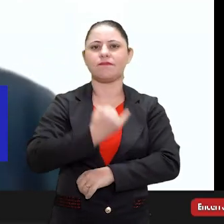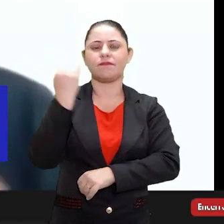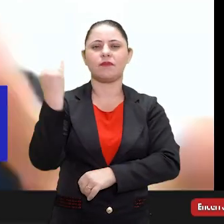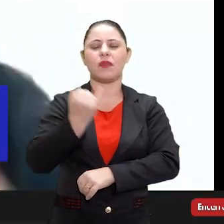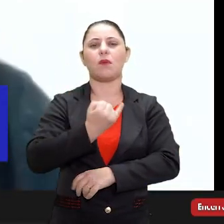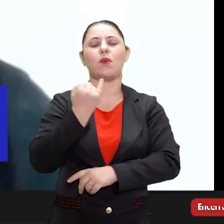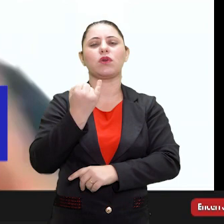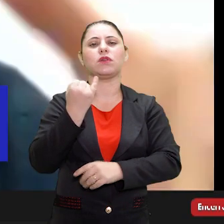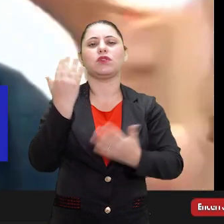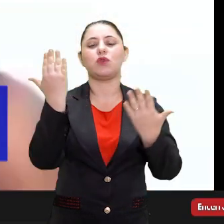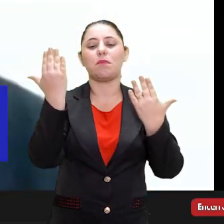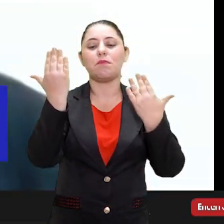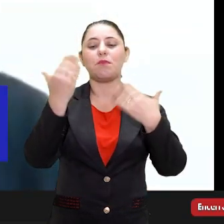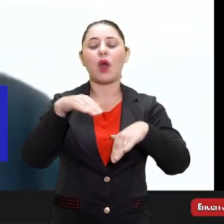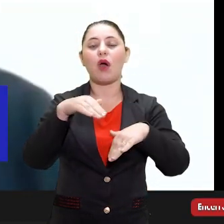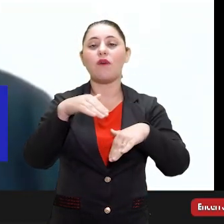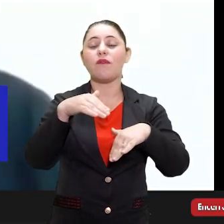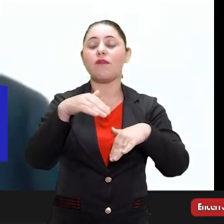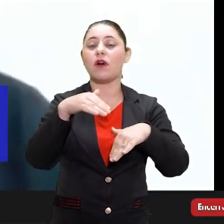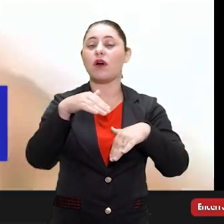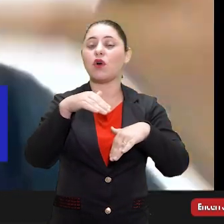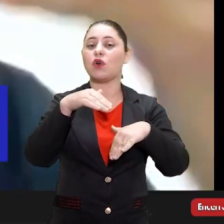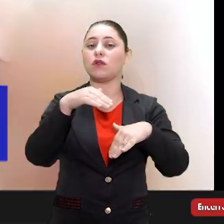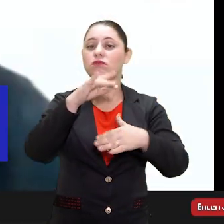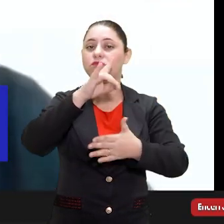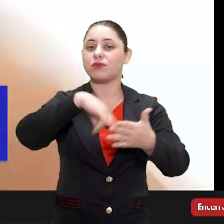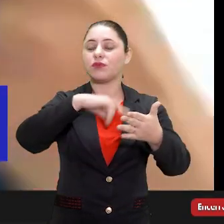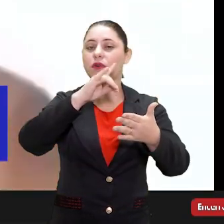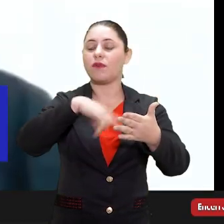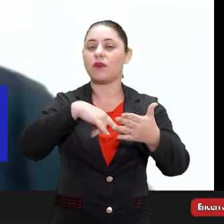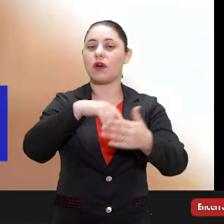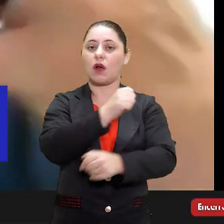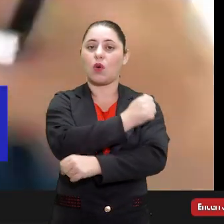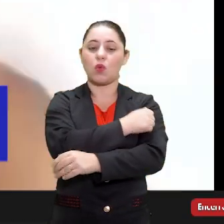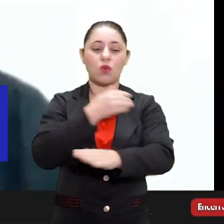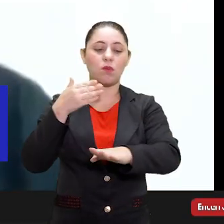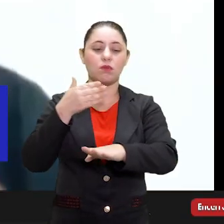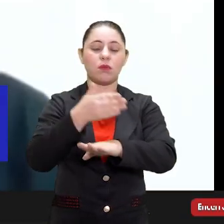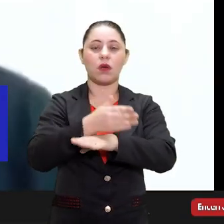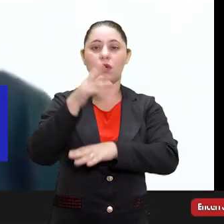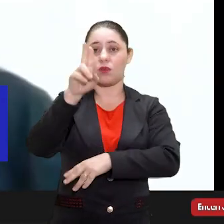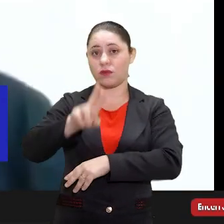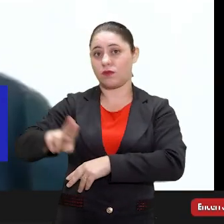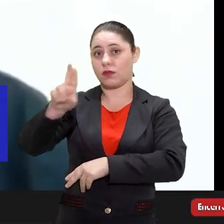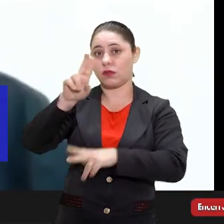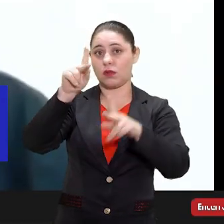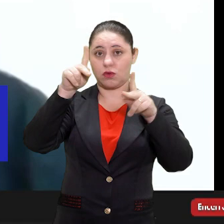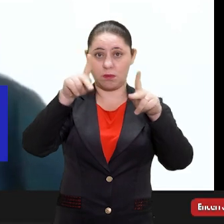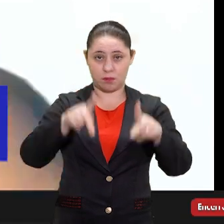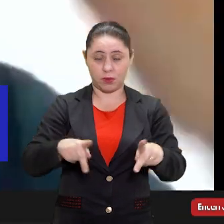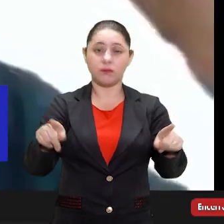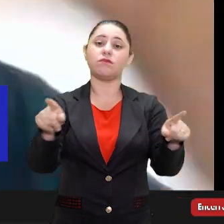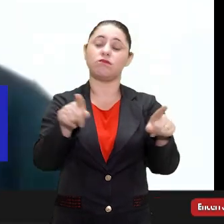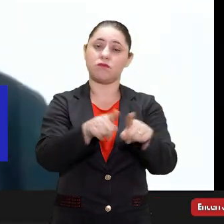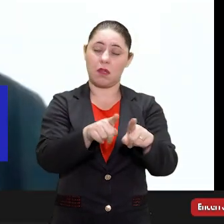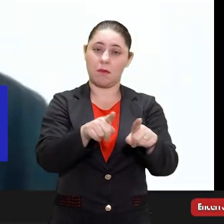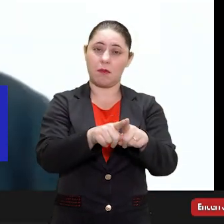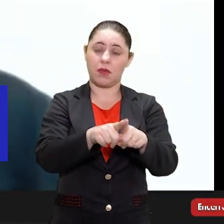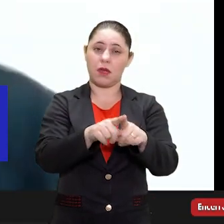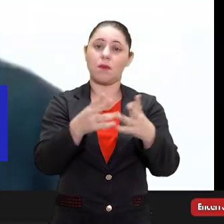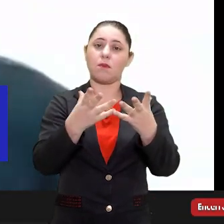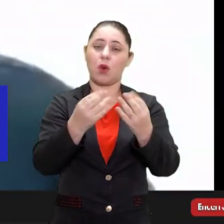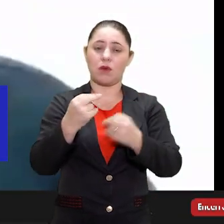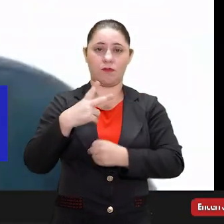Enquanto esse absurdo acontecia na preparação do mais importante processo avaliativo de